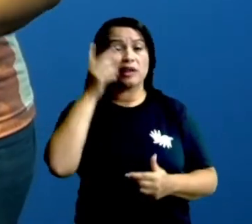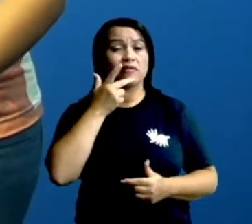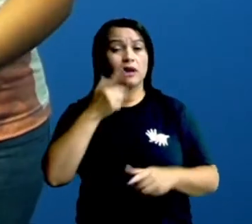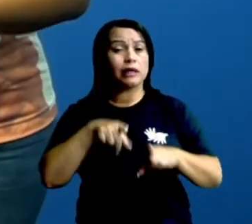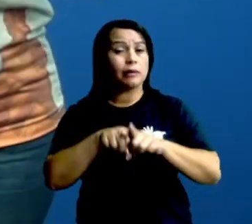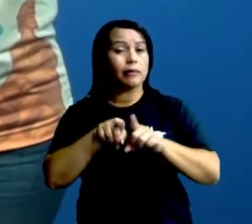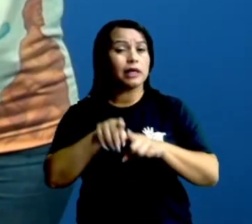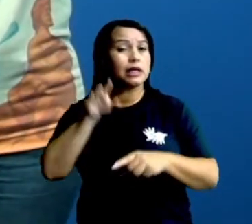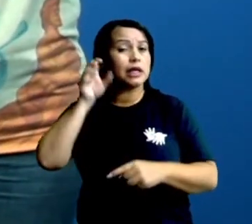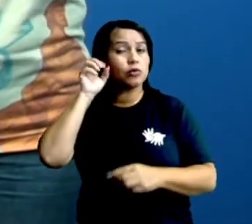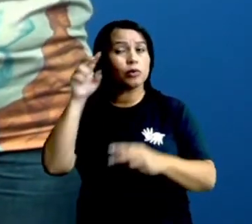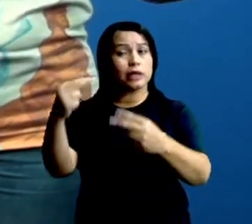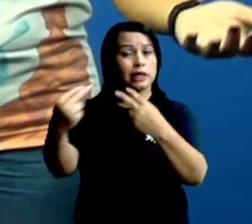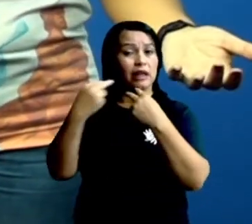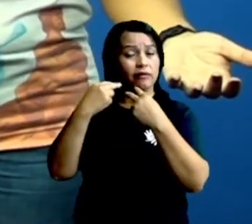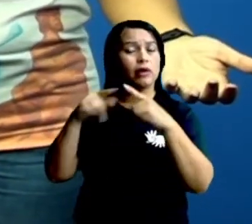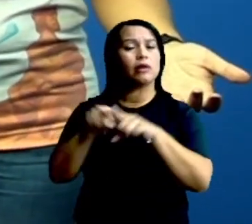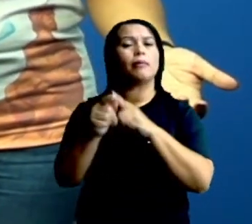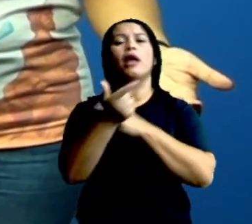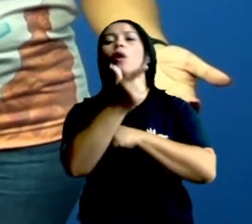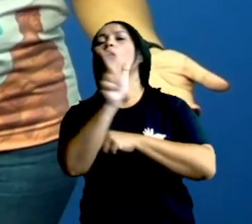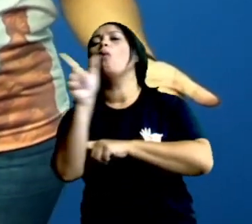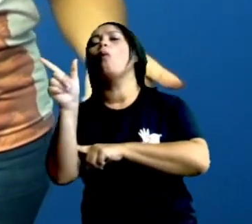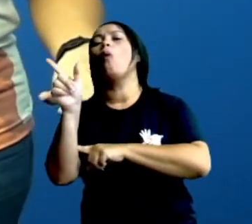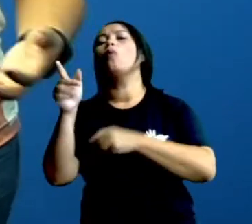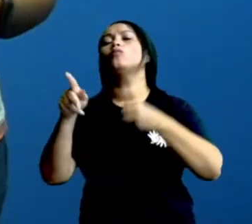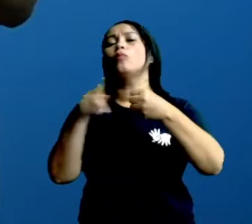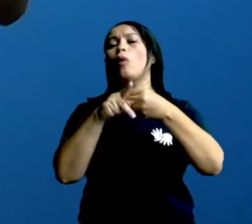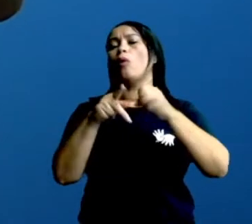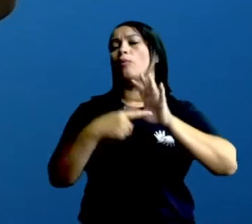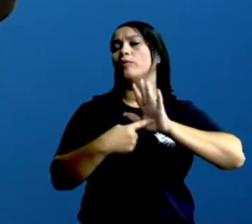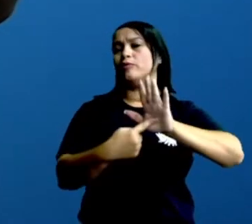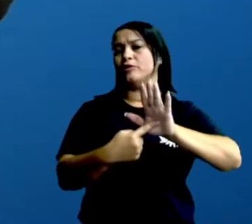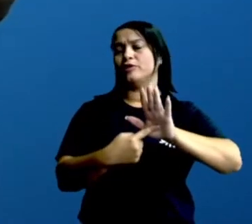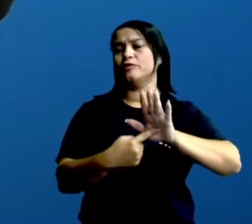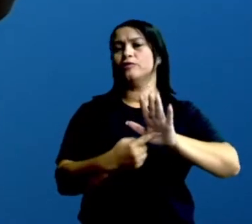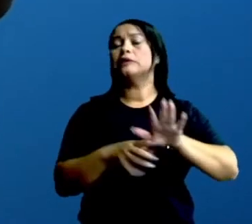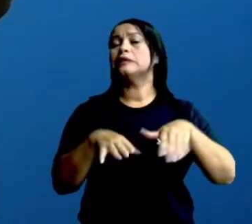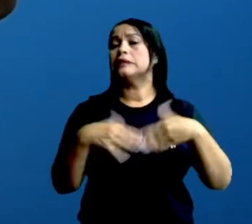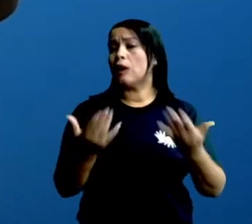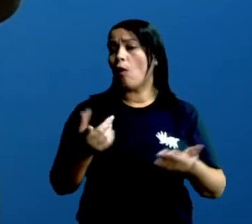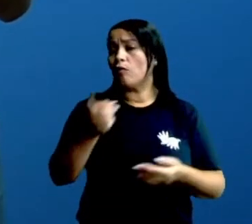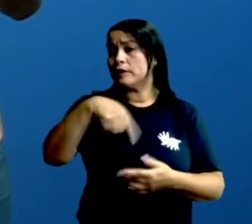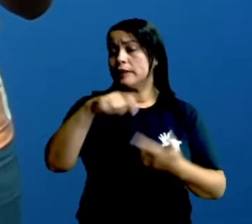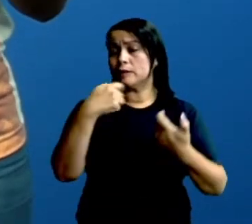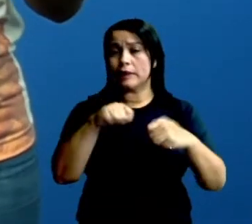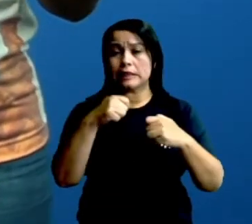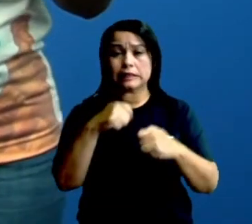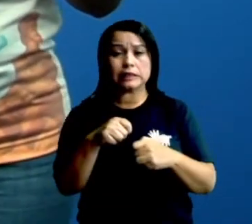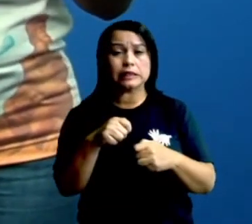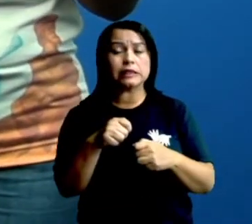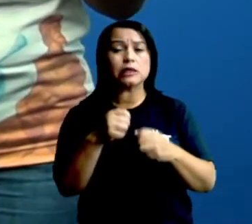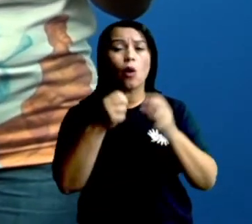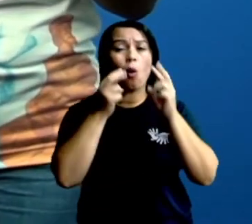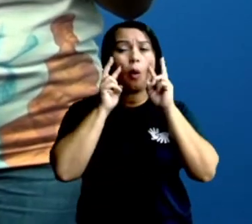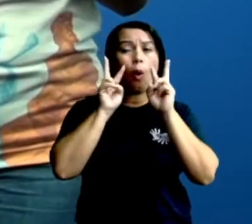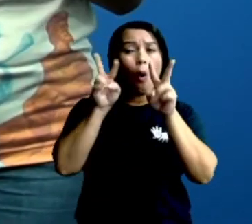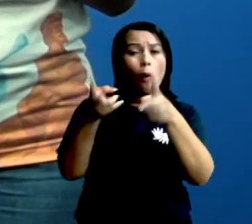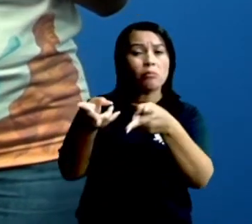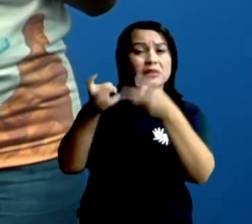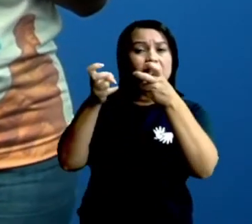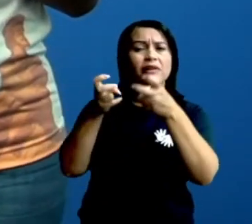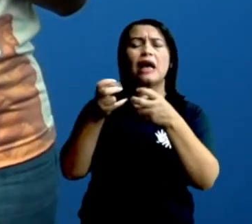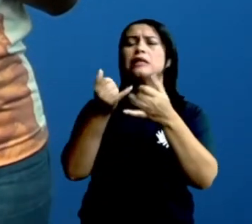ouve, a gente usa um outro pronome demonstrativo. E aí vocês precisam observar que eles